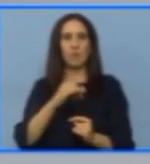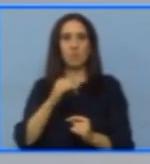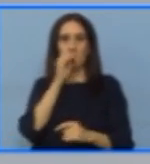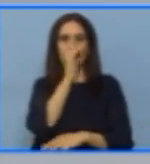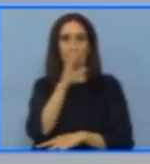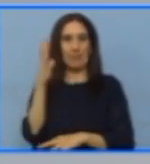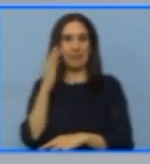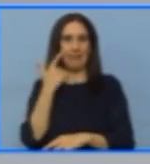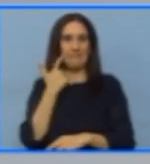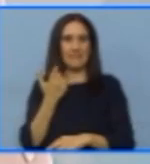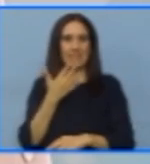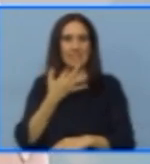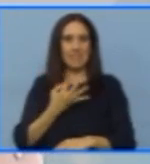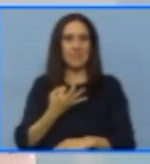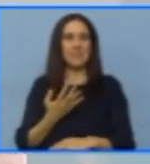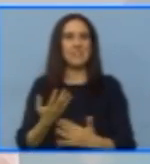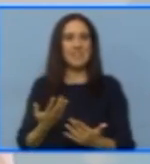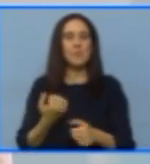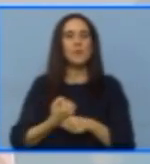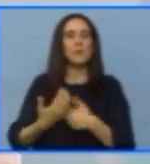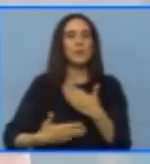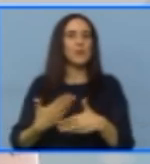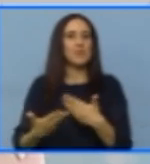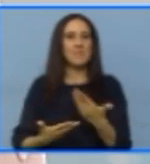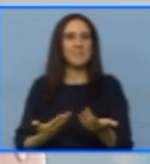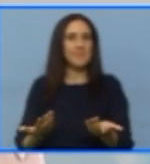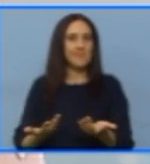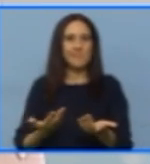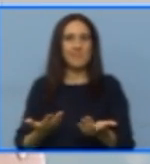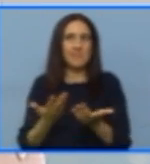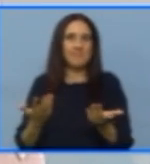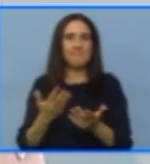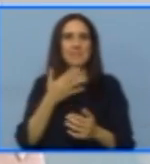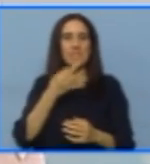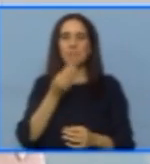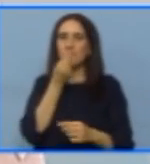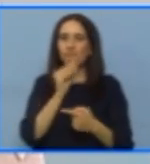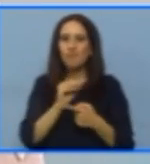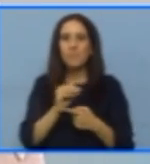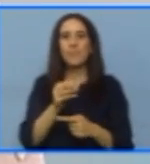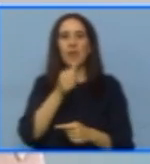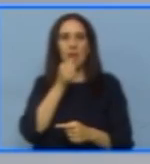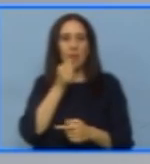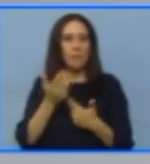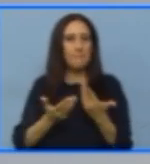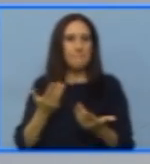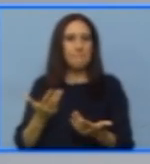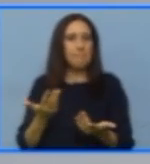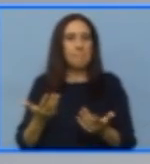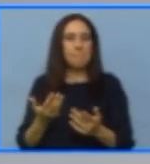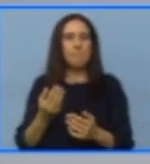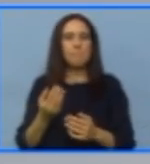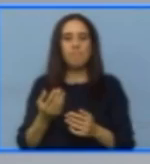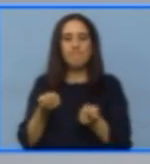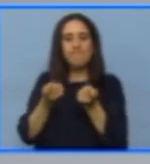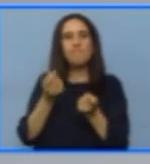não é? Acredito que seja, para que tudo funcione, acredito que alimentação, água, como é que tudo isso se